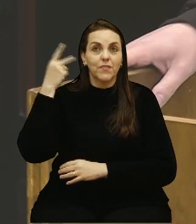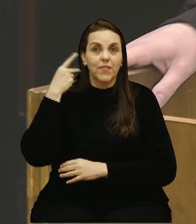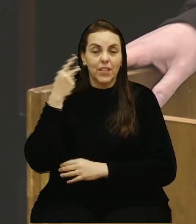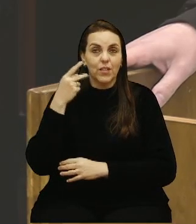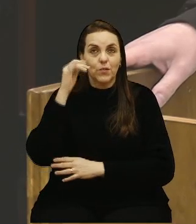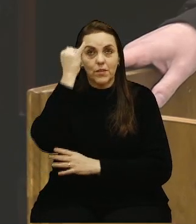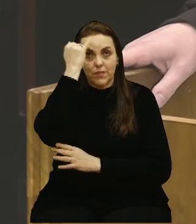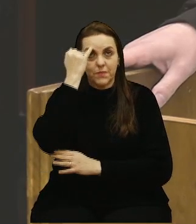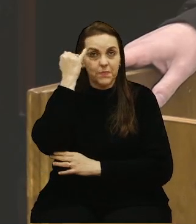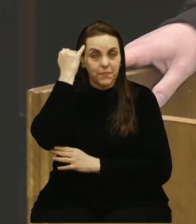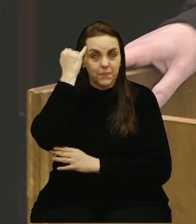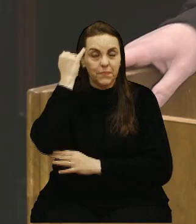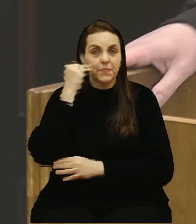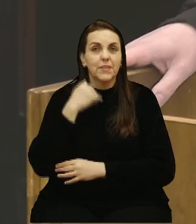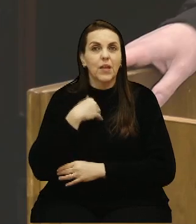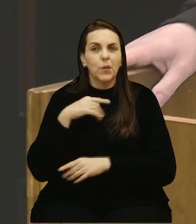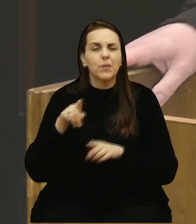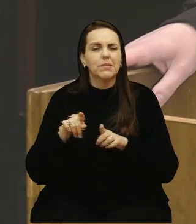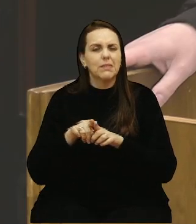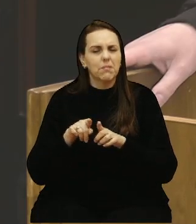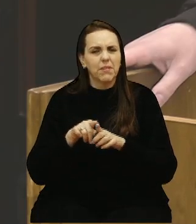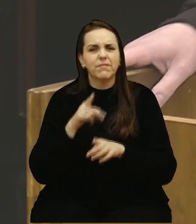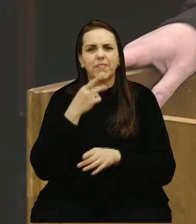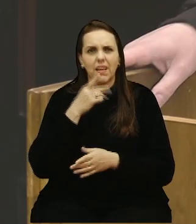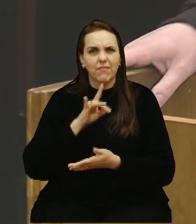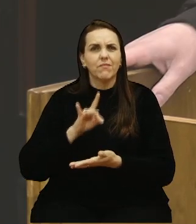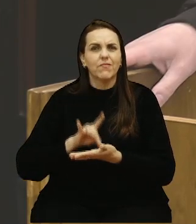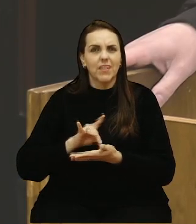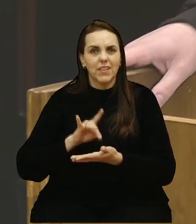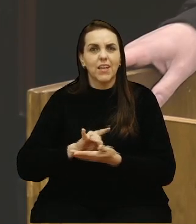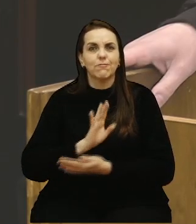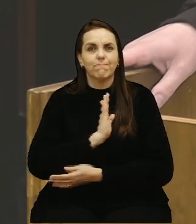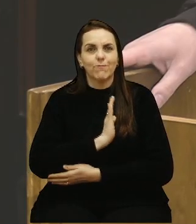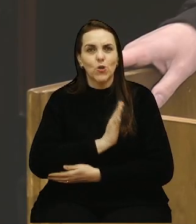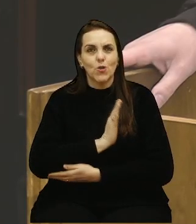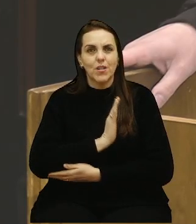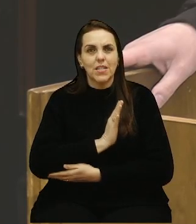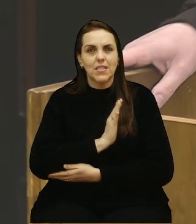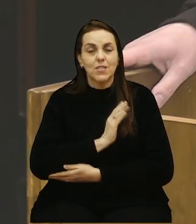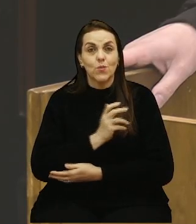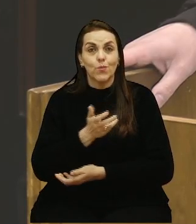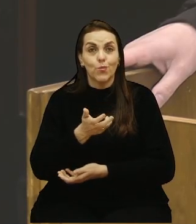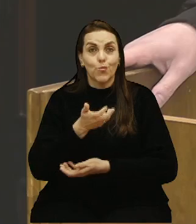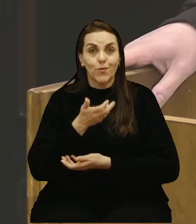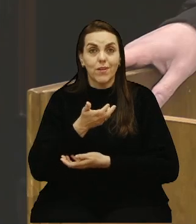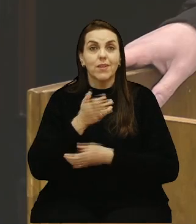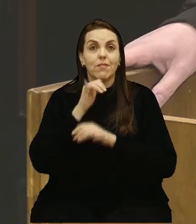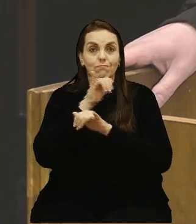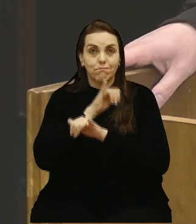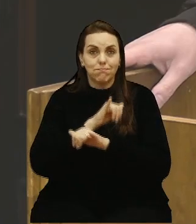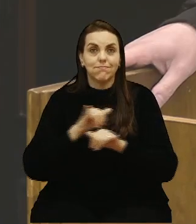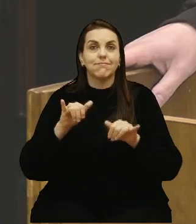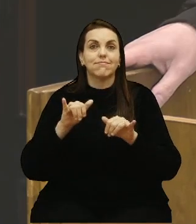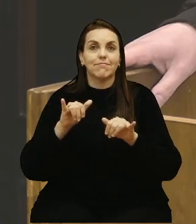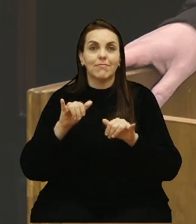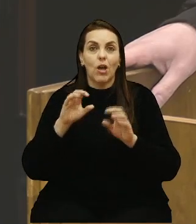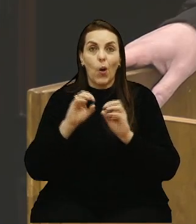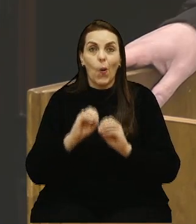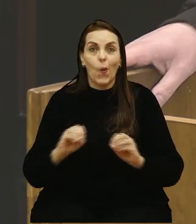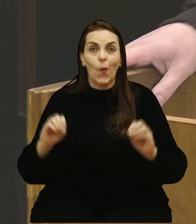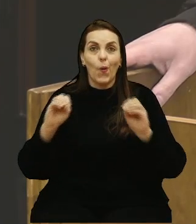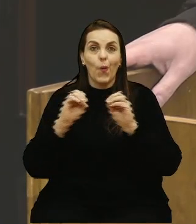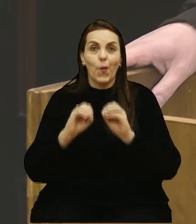eu de coração mesmo, eu gostaria de ser portador das ótimas,